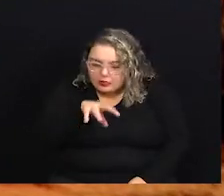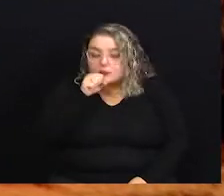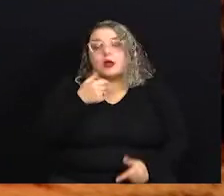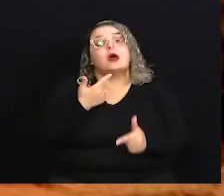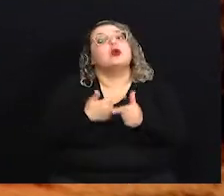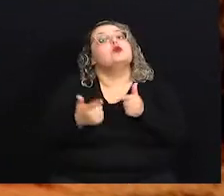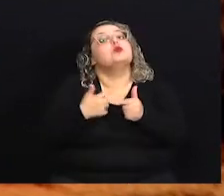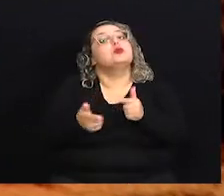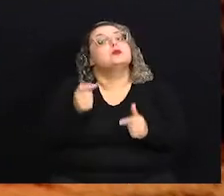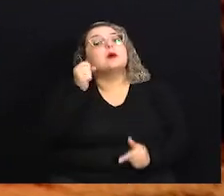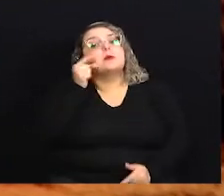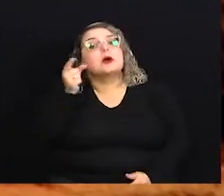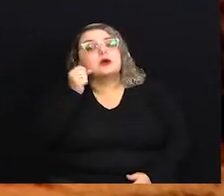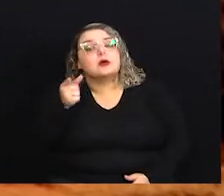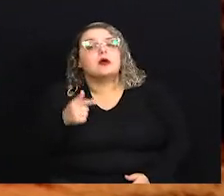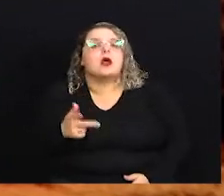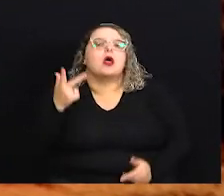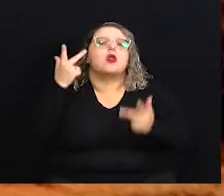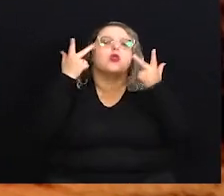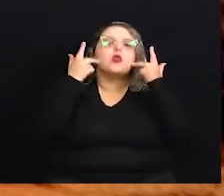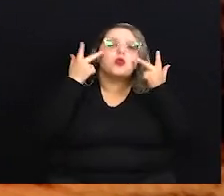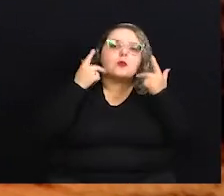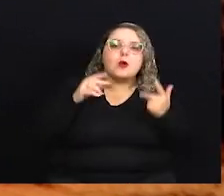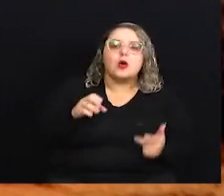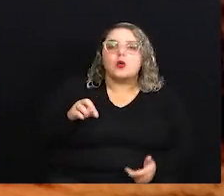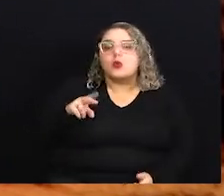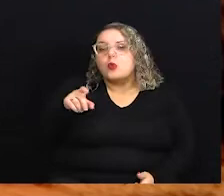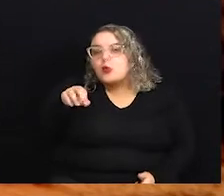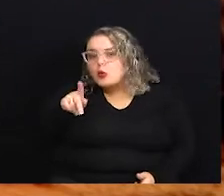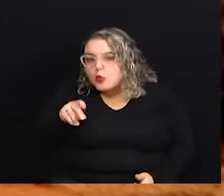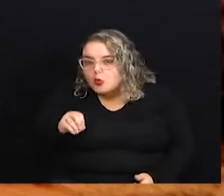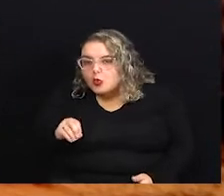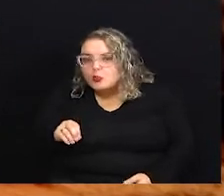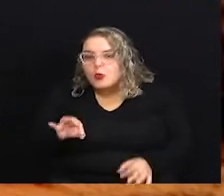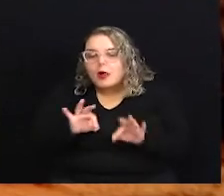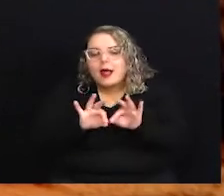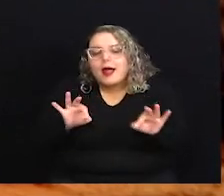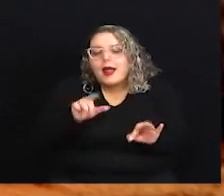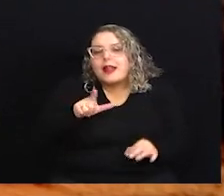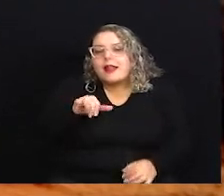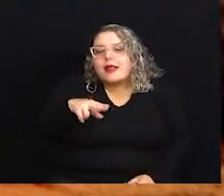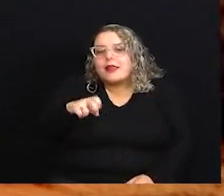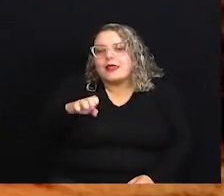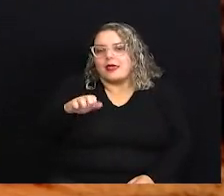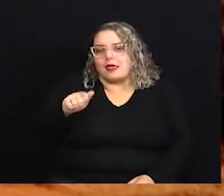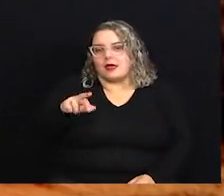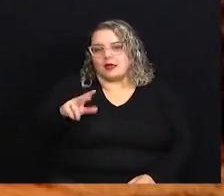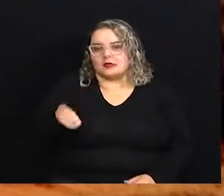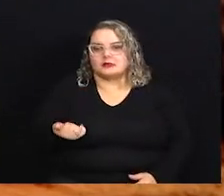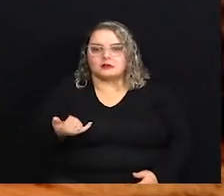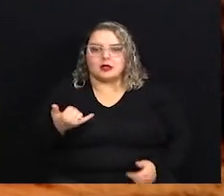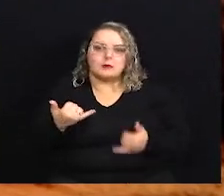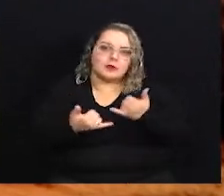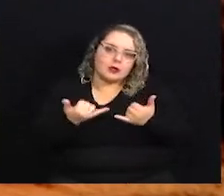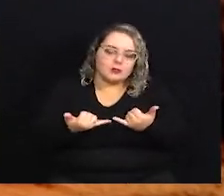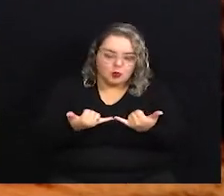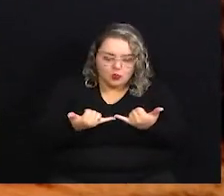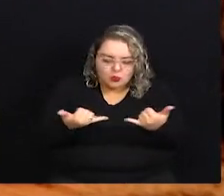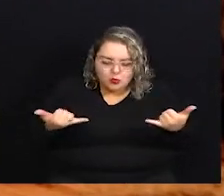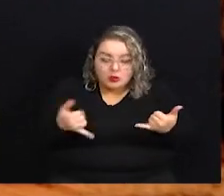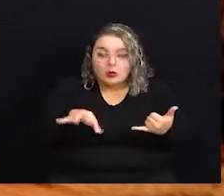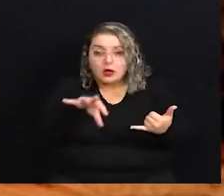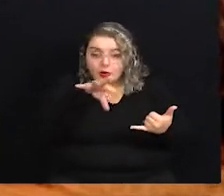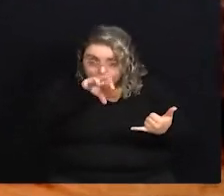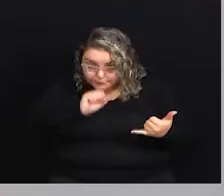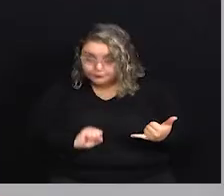felinos também ingerem, sim. E o grande problema dos felinos é que é muito mais comum aqueles corpos estranhos que a gente chama de lineares. Como eles têm hábito de brincar com